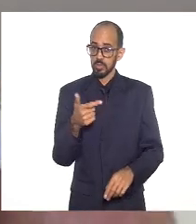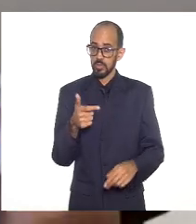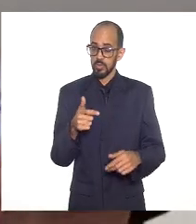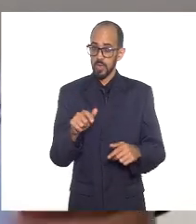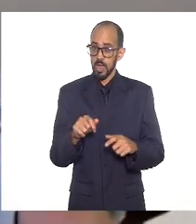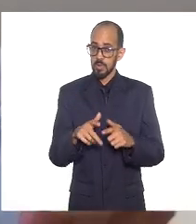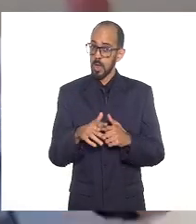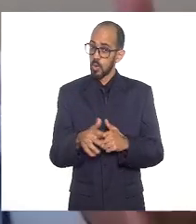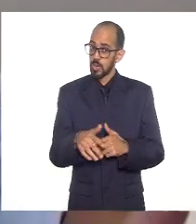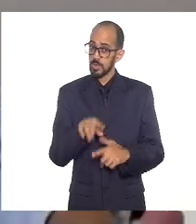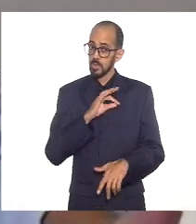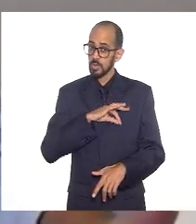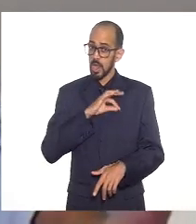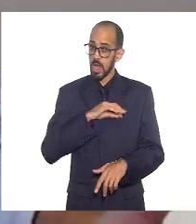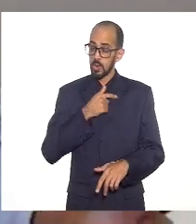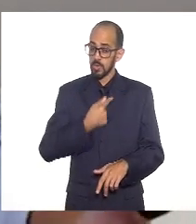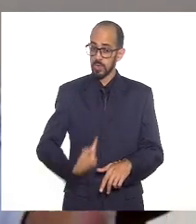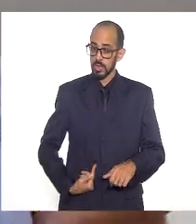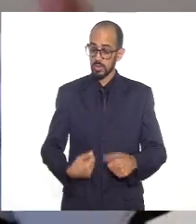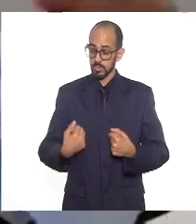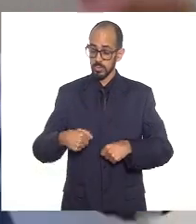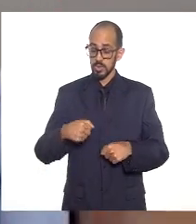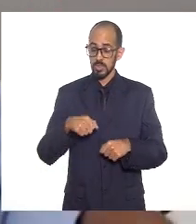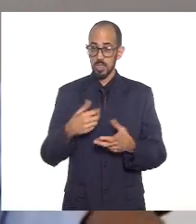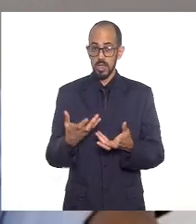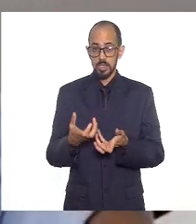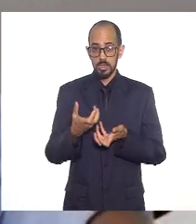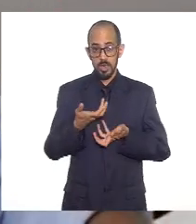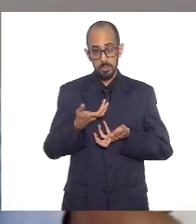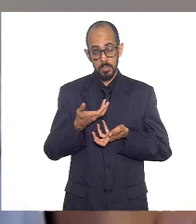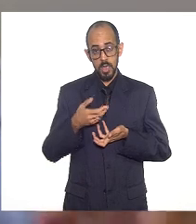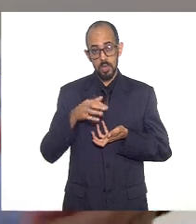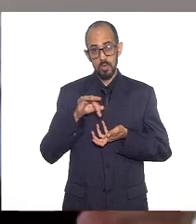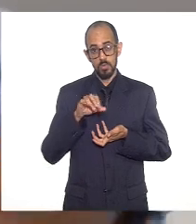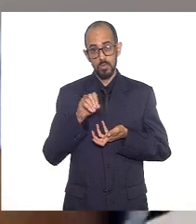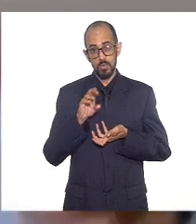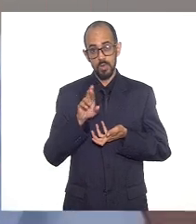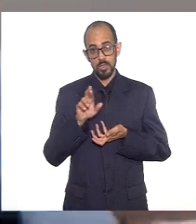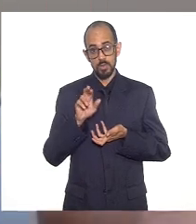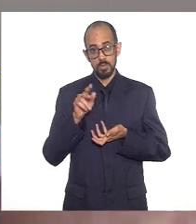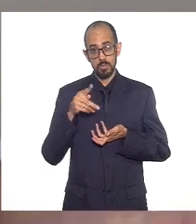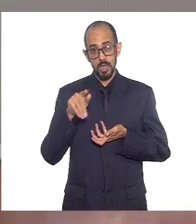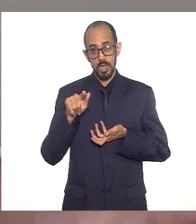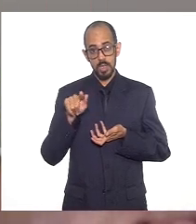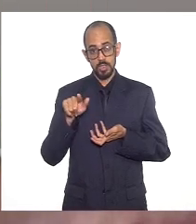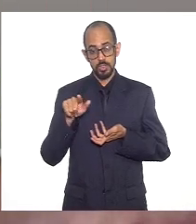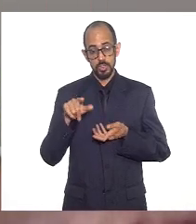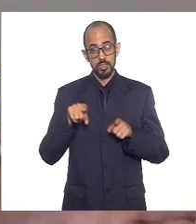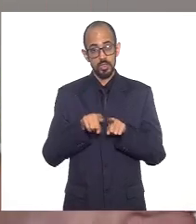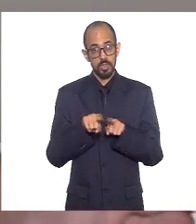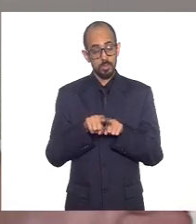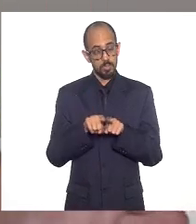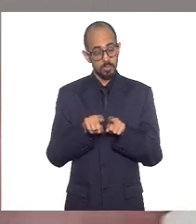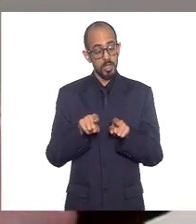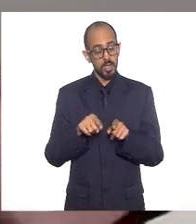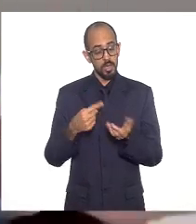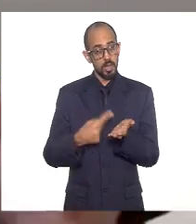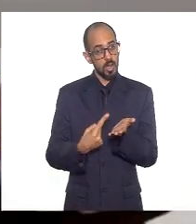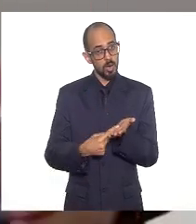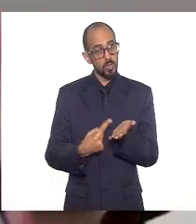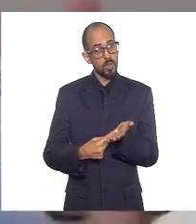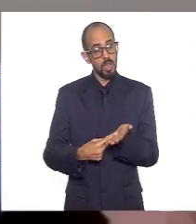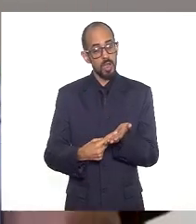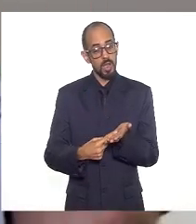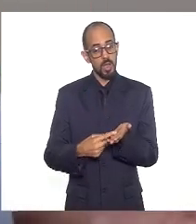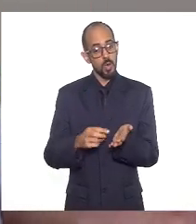né? O governador tem que receber o Fosperge, tem que receber os segmentos dos servidores e pactuar o que for possível pactuar, porque senão é